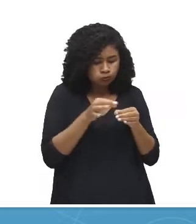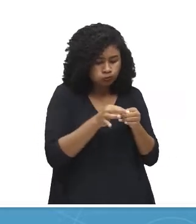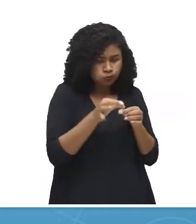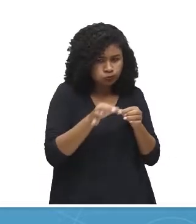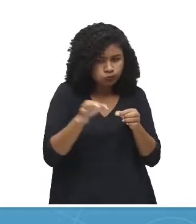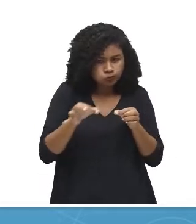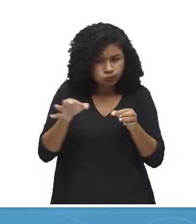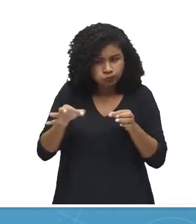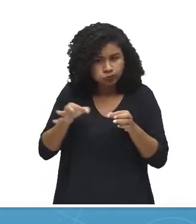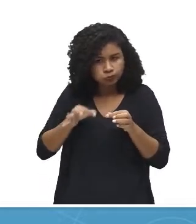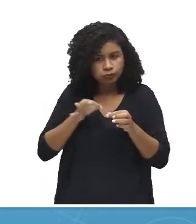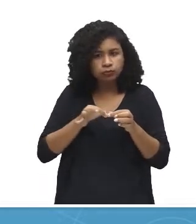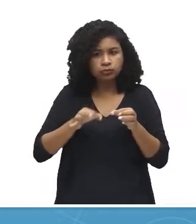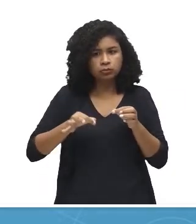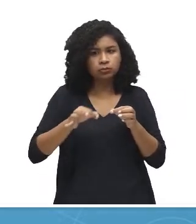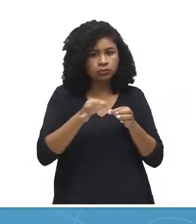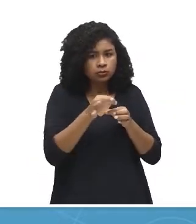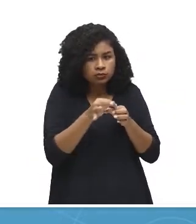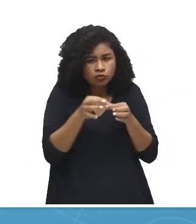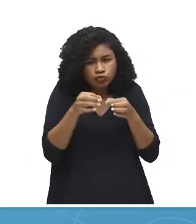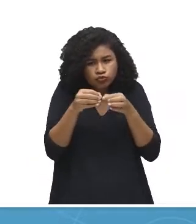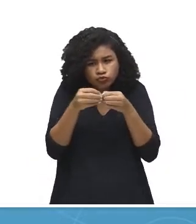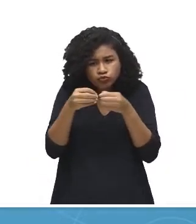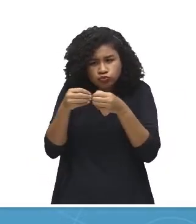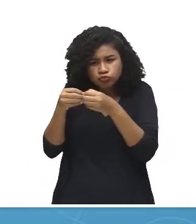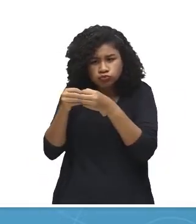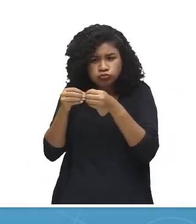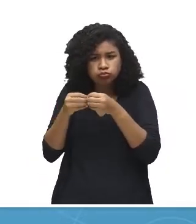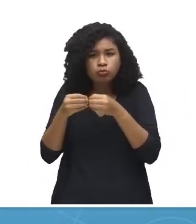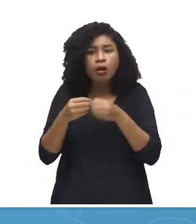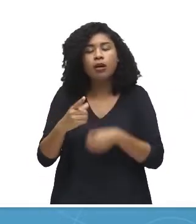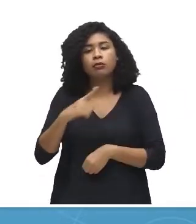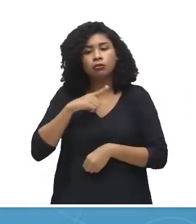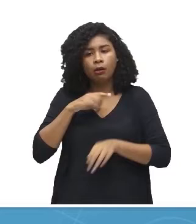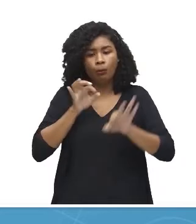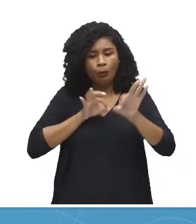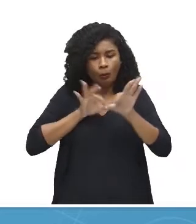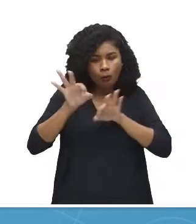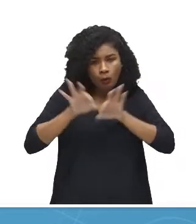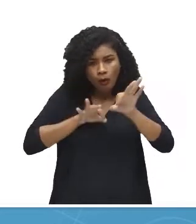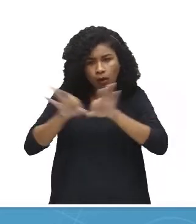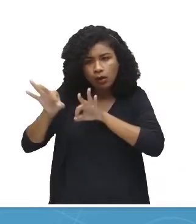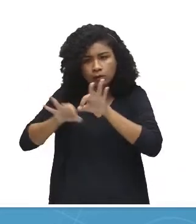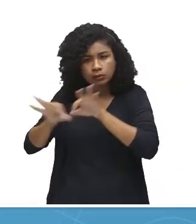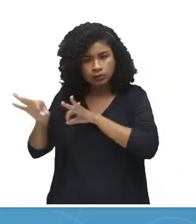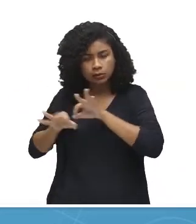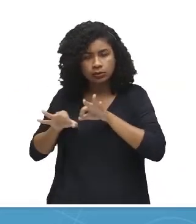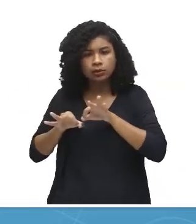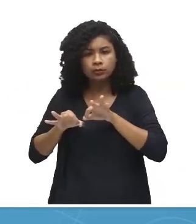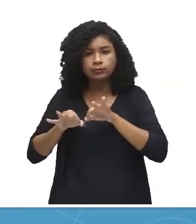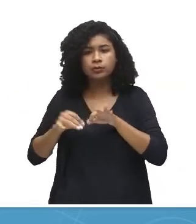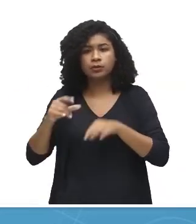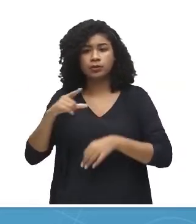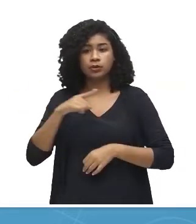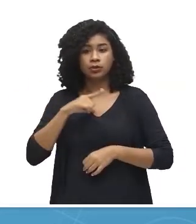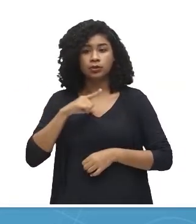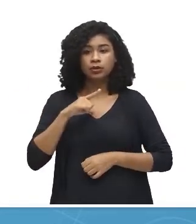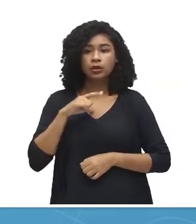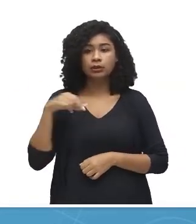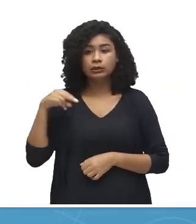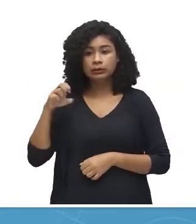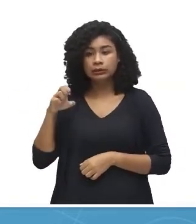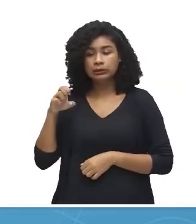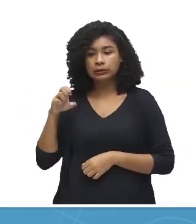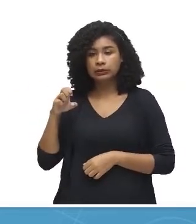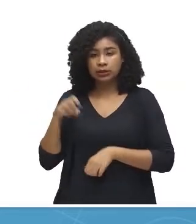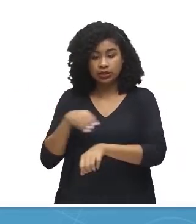entre elas. Então, as células são bem juntinhas, de forma organizada, e elas possuem o suprimento nervoso. Como a